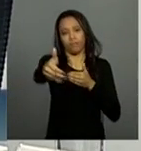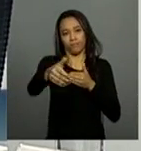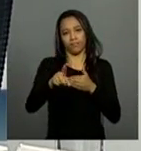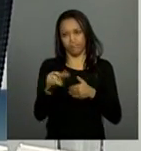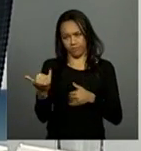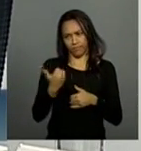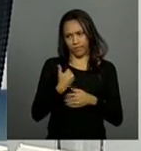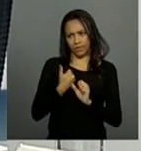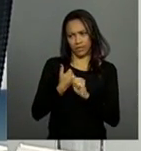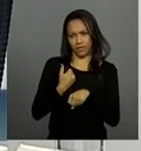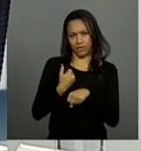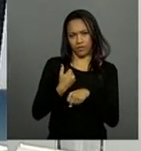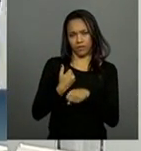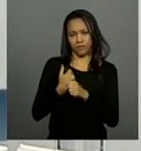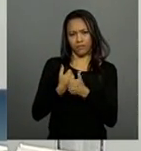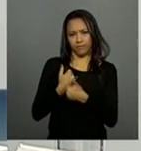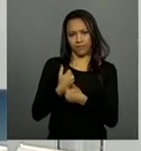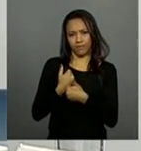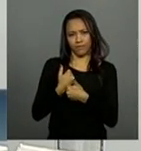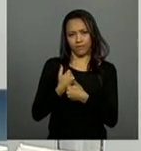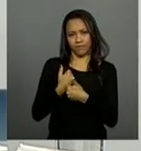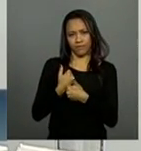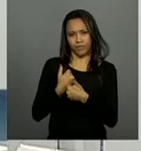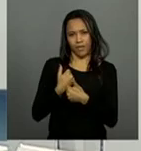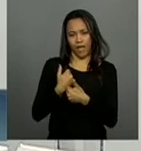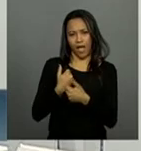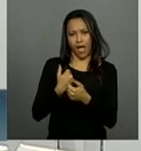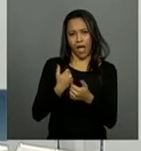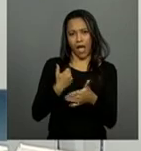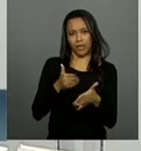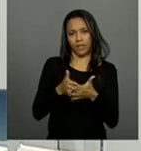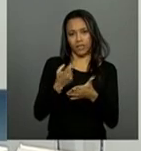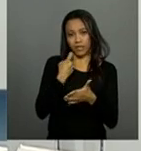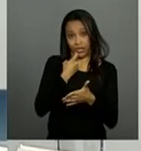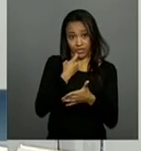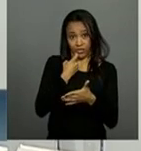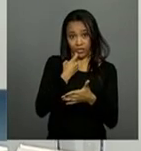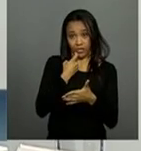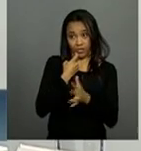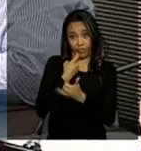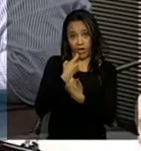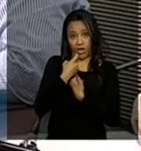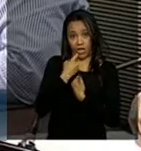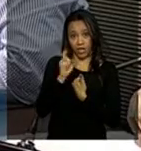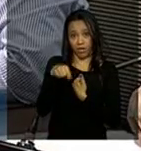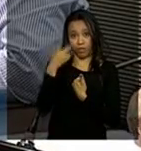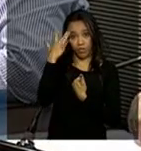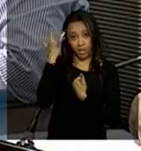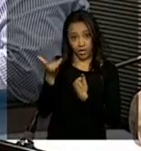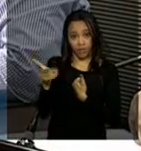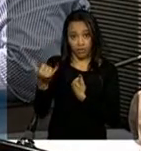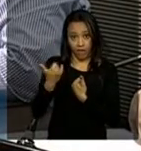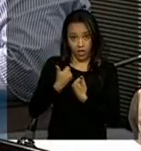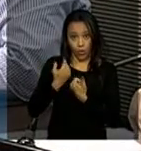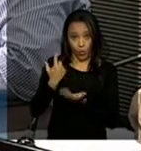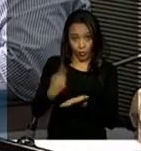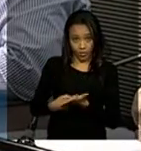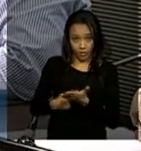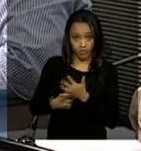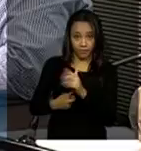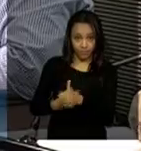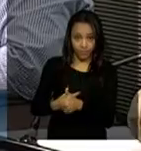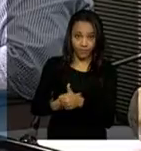sinal. Espero Acho eu que verde. Nosso compromisso é até sexta-feira. É, depois da manhã. Tá. Compromisso, tá certo?